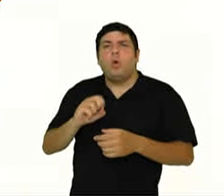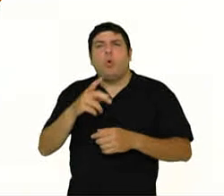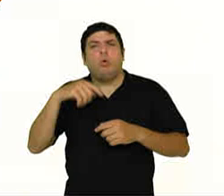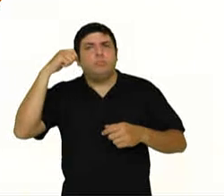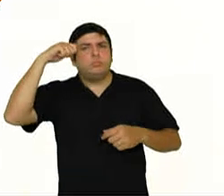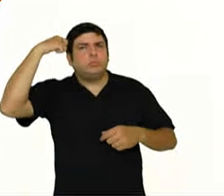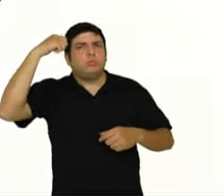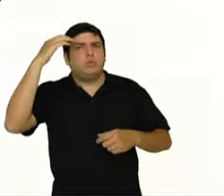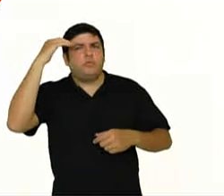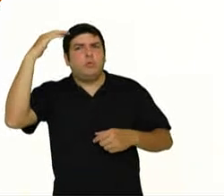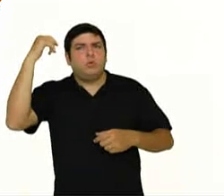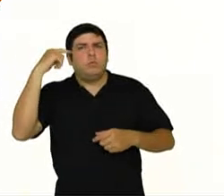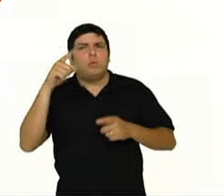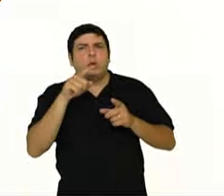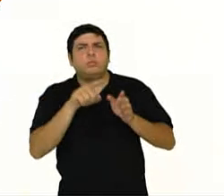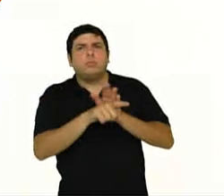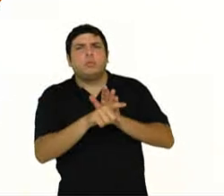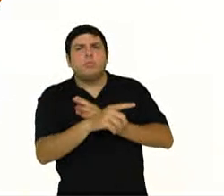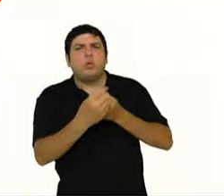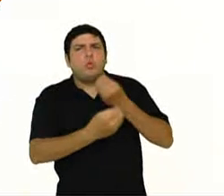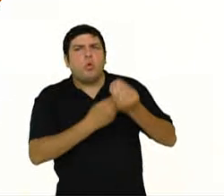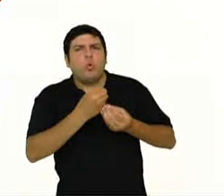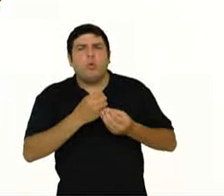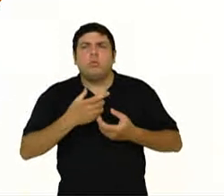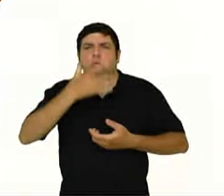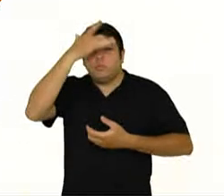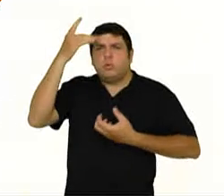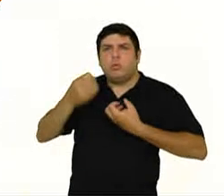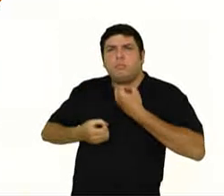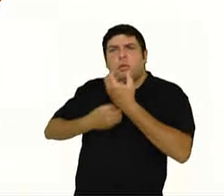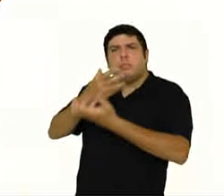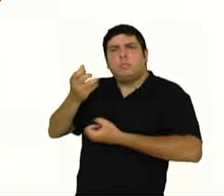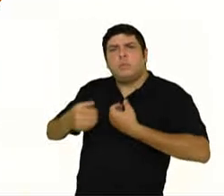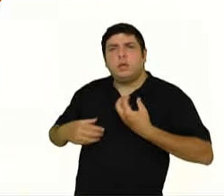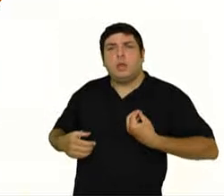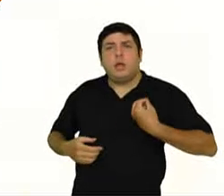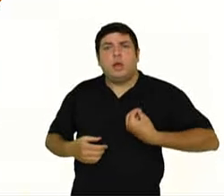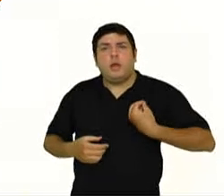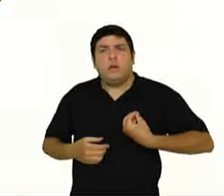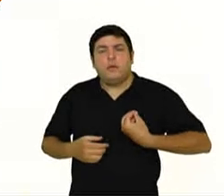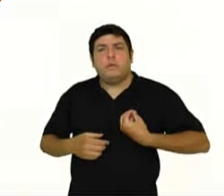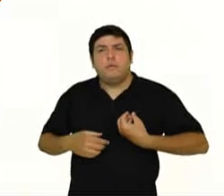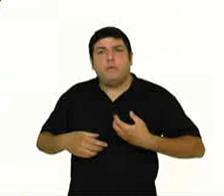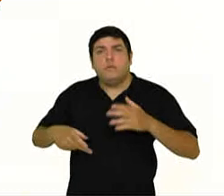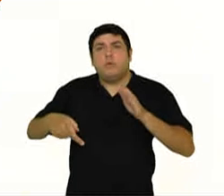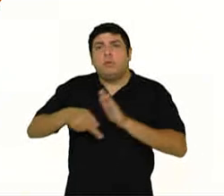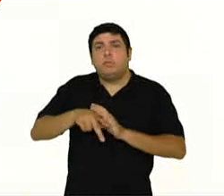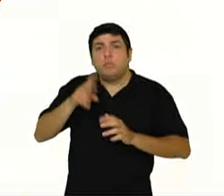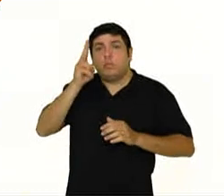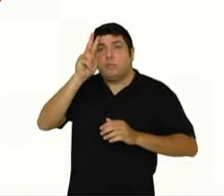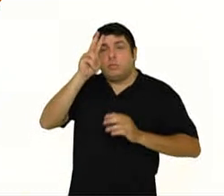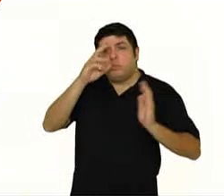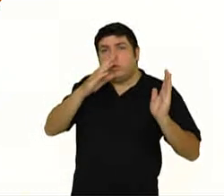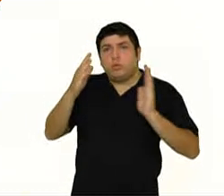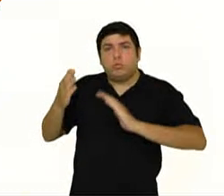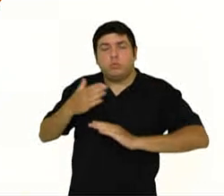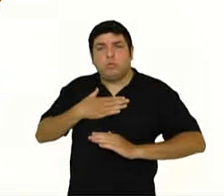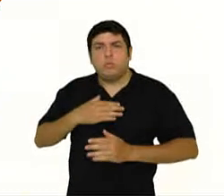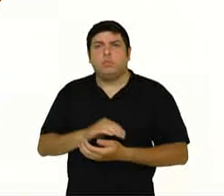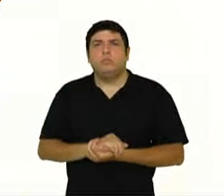como é que você chegou até aqui, o que você fez, e a pessoa vai contando da vida dela, função emotiva, né? Vai contando. Nas músicas,